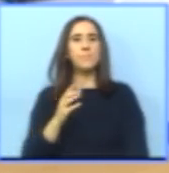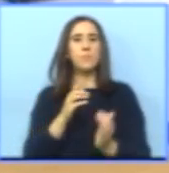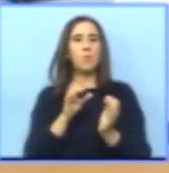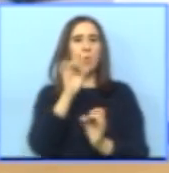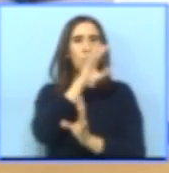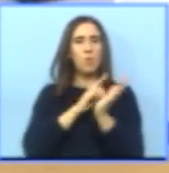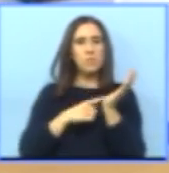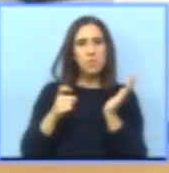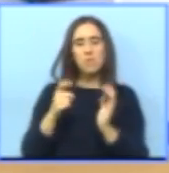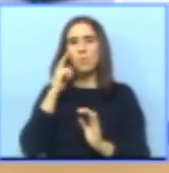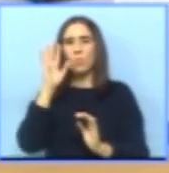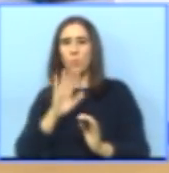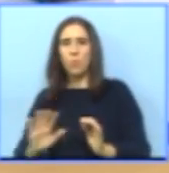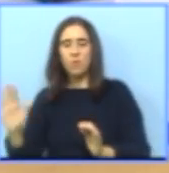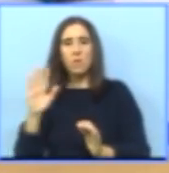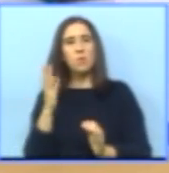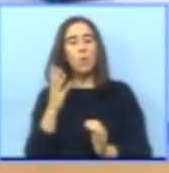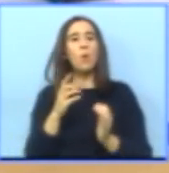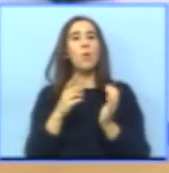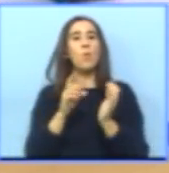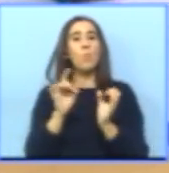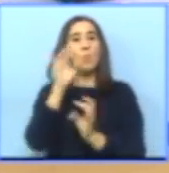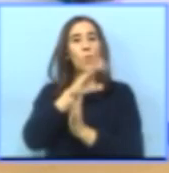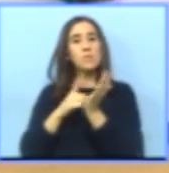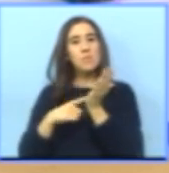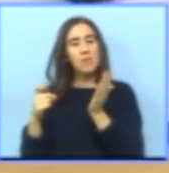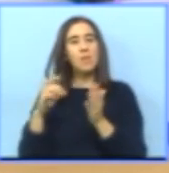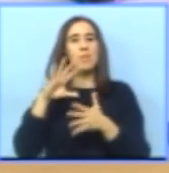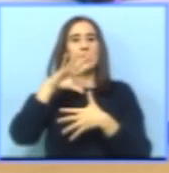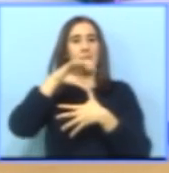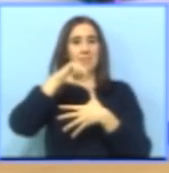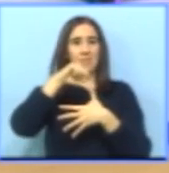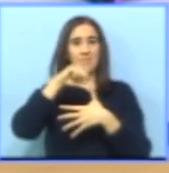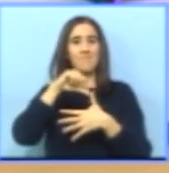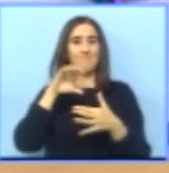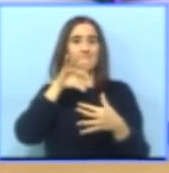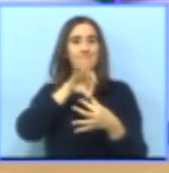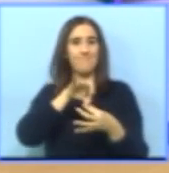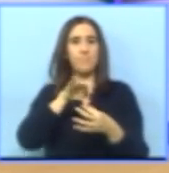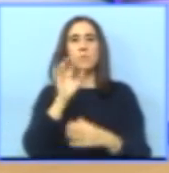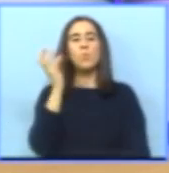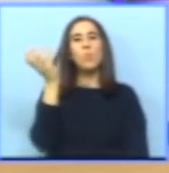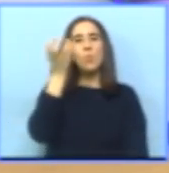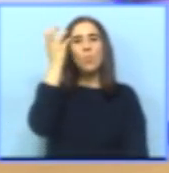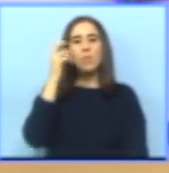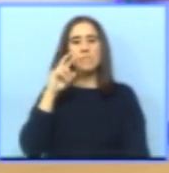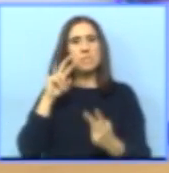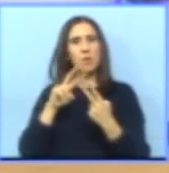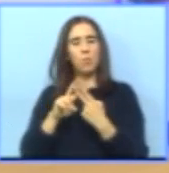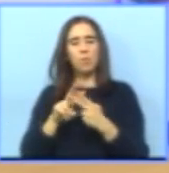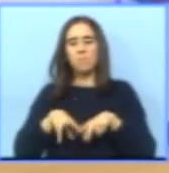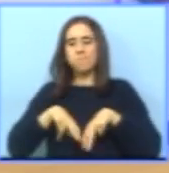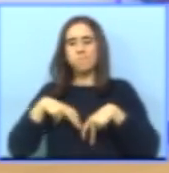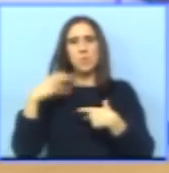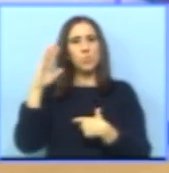o Oriente, ou entre o Ocidente e a América do Sul. Esse encontro de culturas foi um momento extraordinariamente